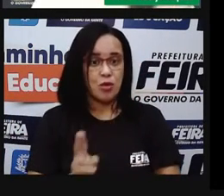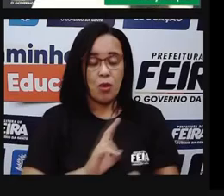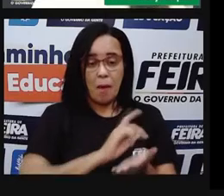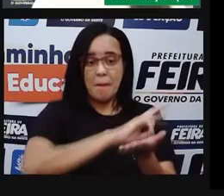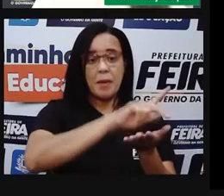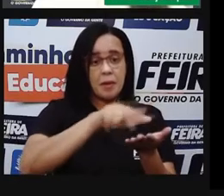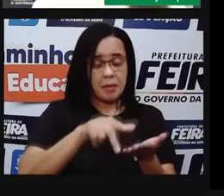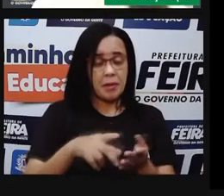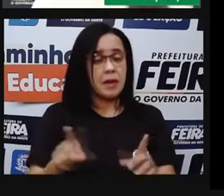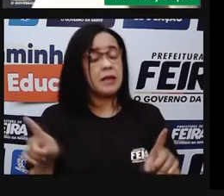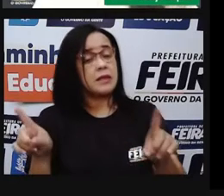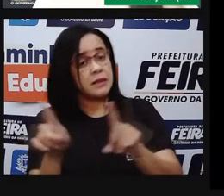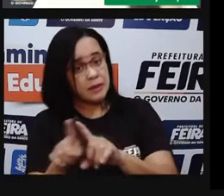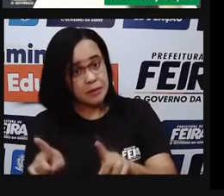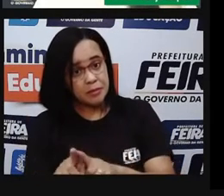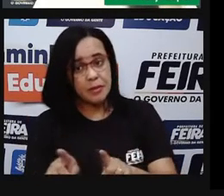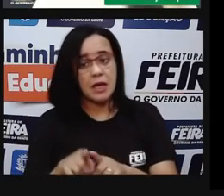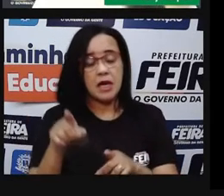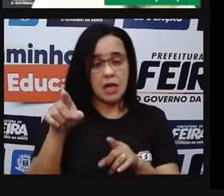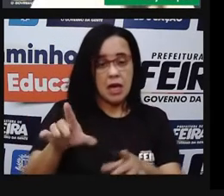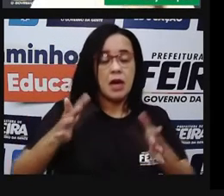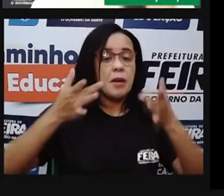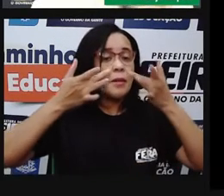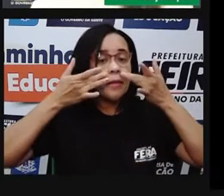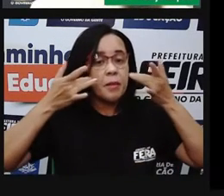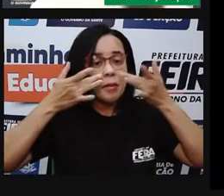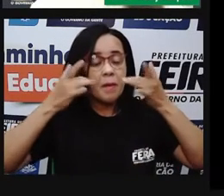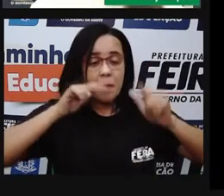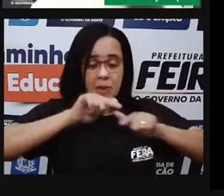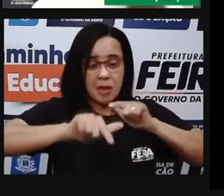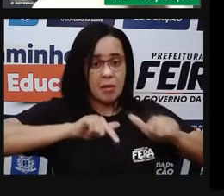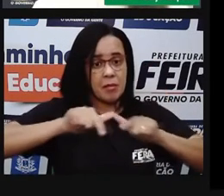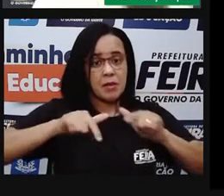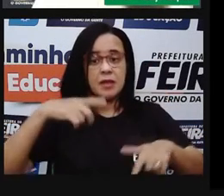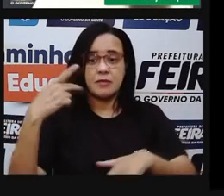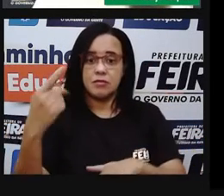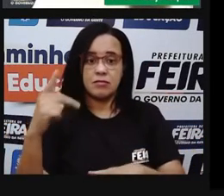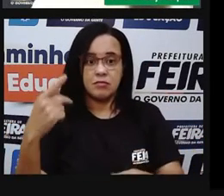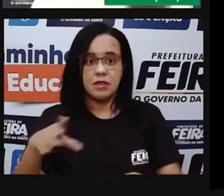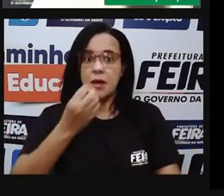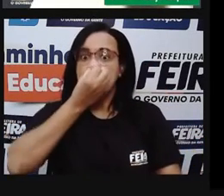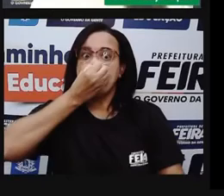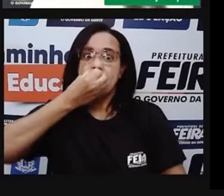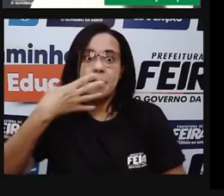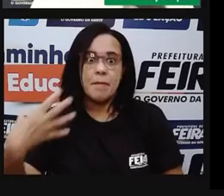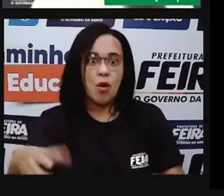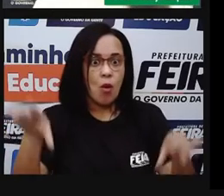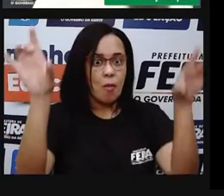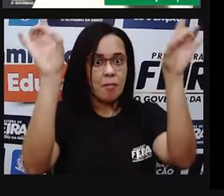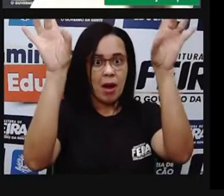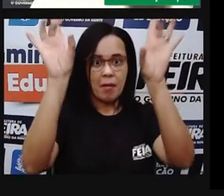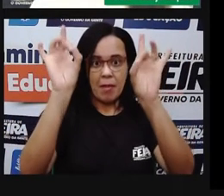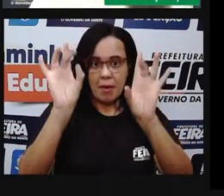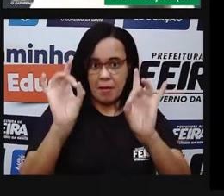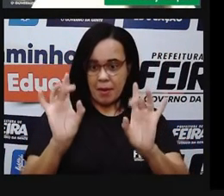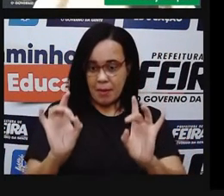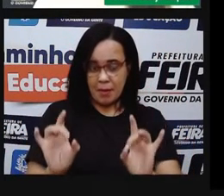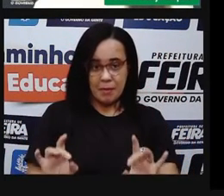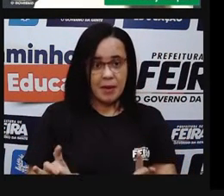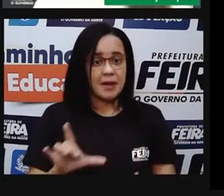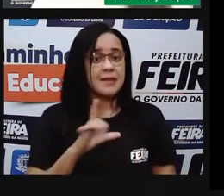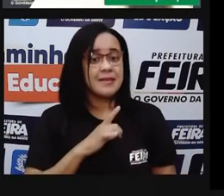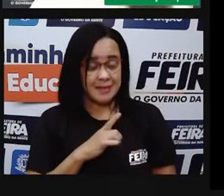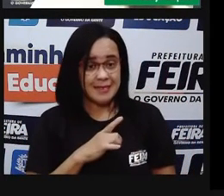diretor, montou diversas peças importantes e que foram um verdadeiro sucesso, gente. E aí também eu vou deixar, e se quiser